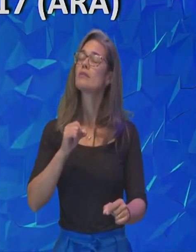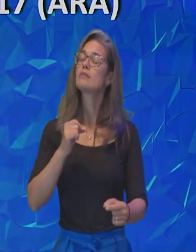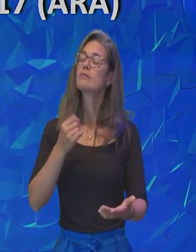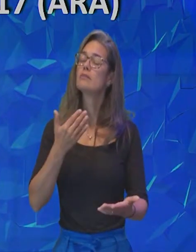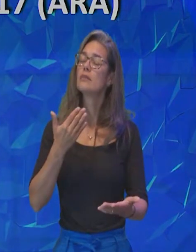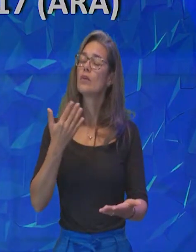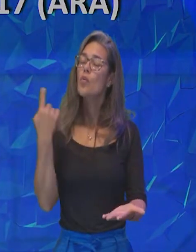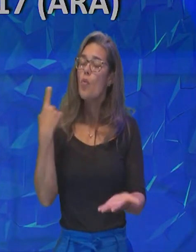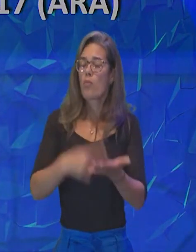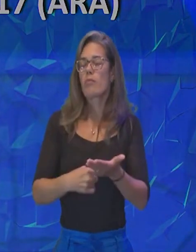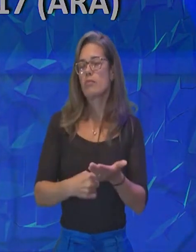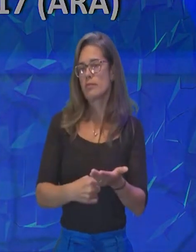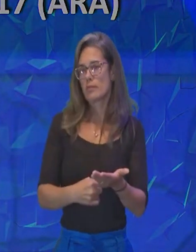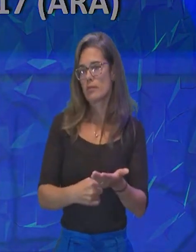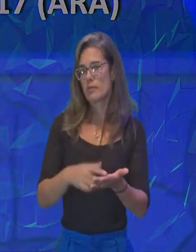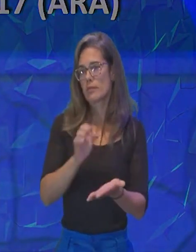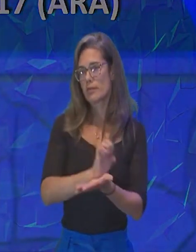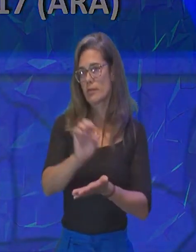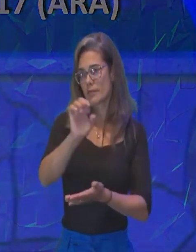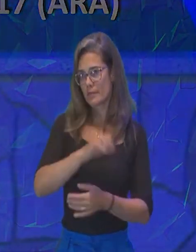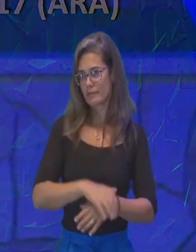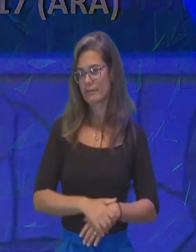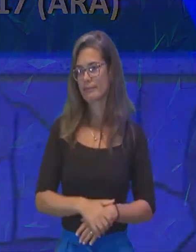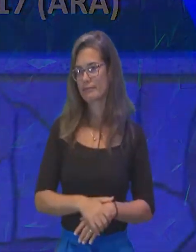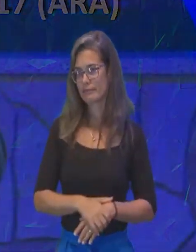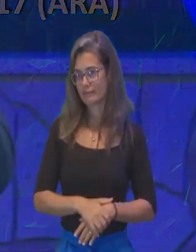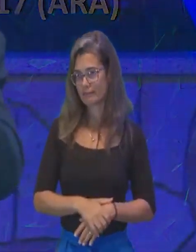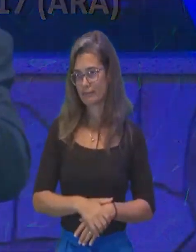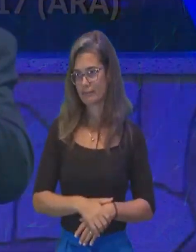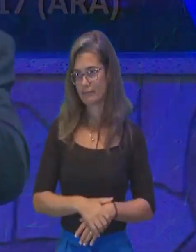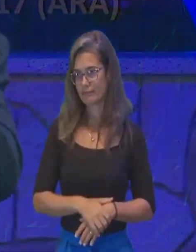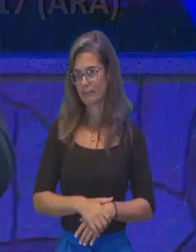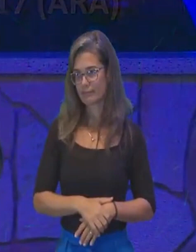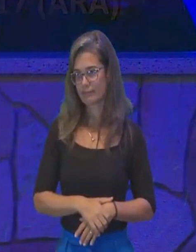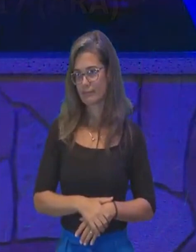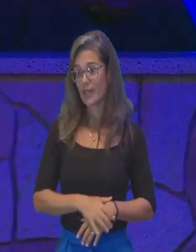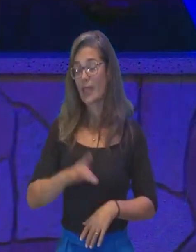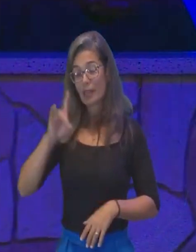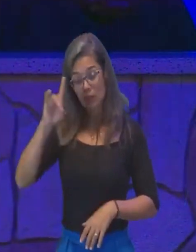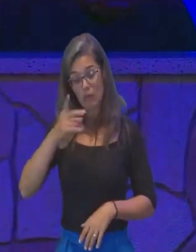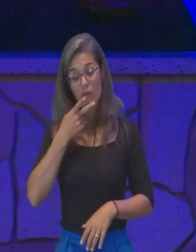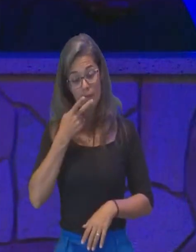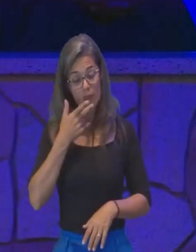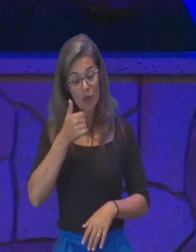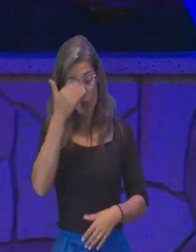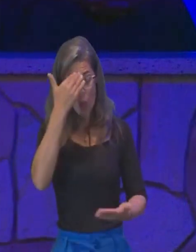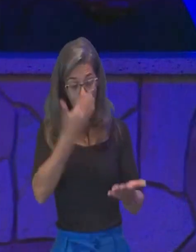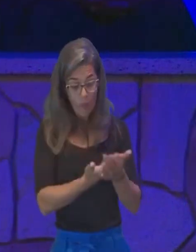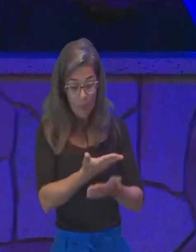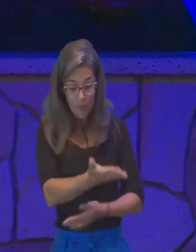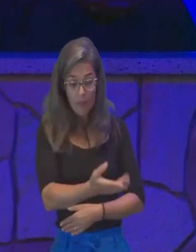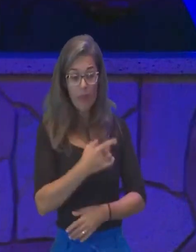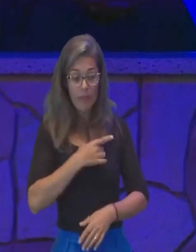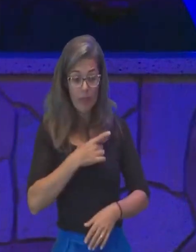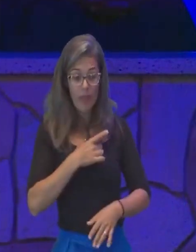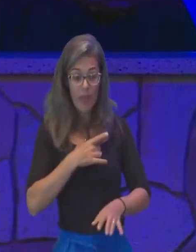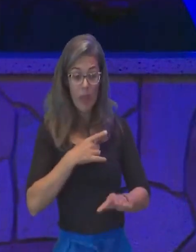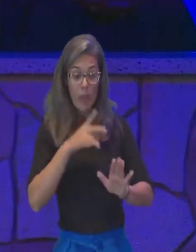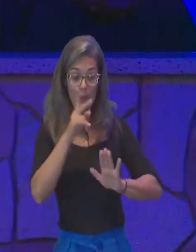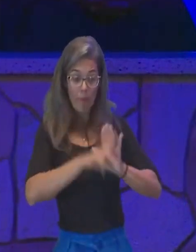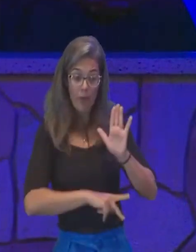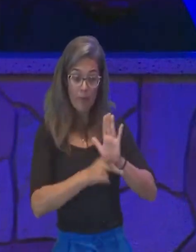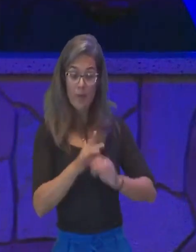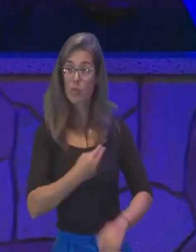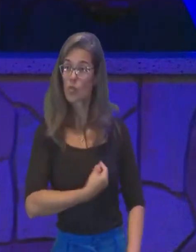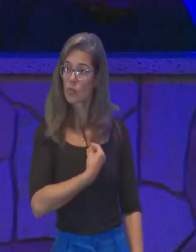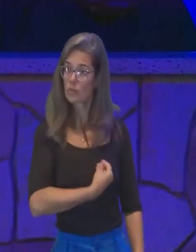queridos. Que Deus estava lhe dizendo era isso: meu filho, eu ainda acredito em você, eu tenho ainda um projeto para você, eu